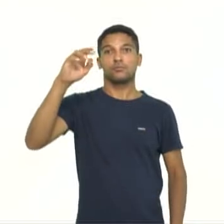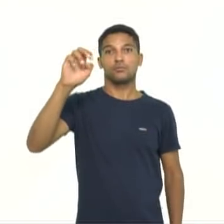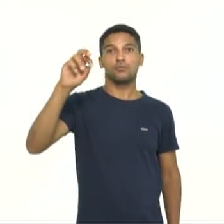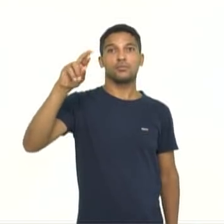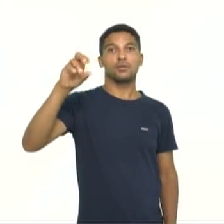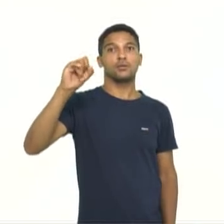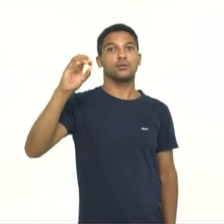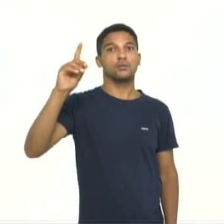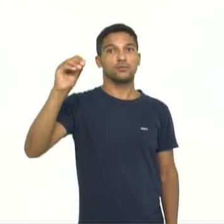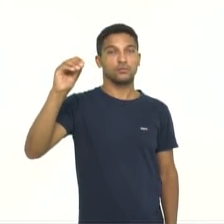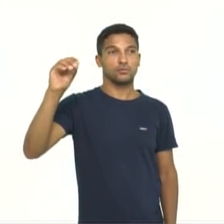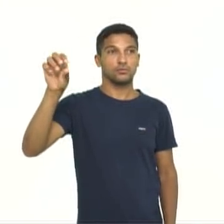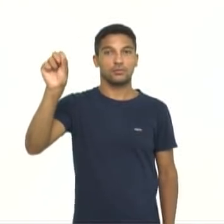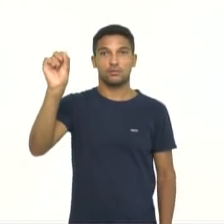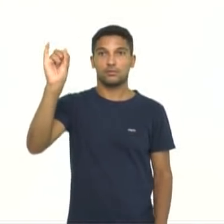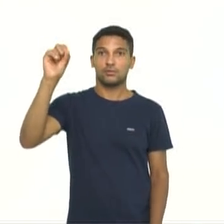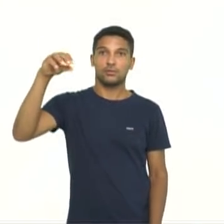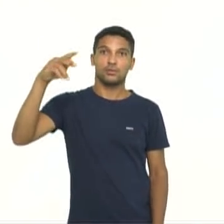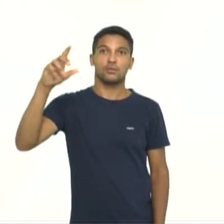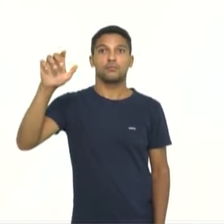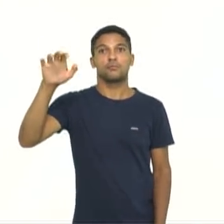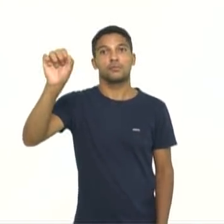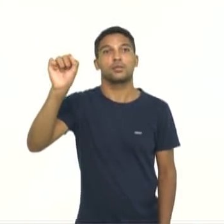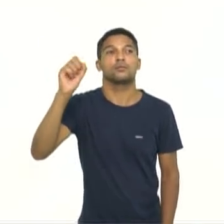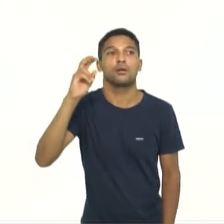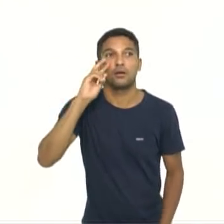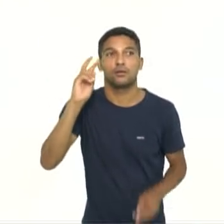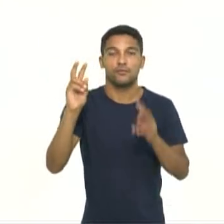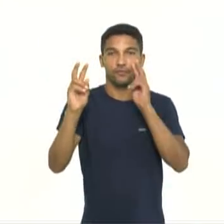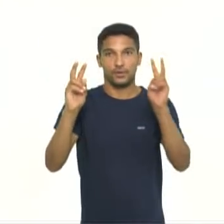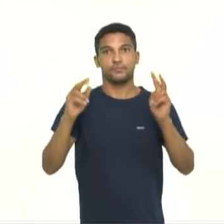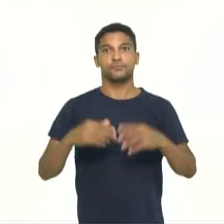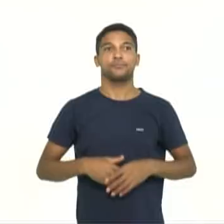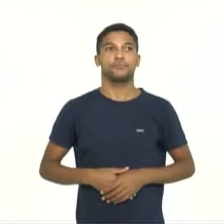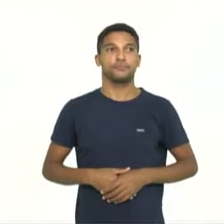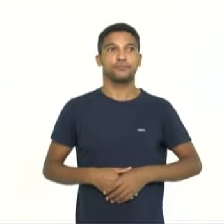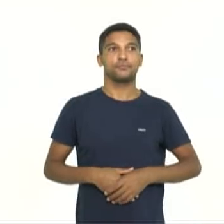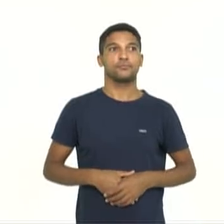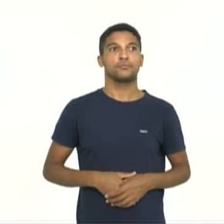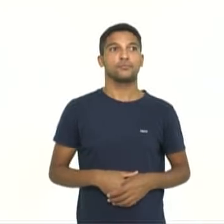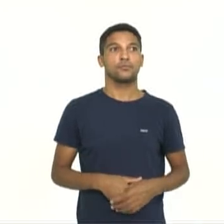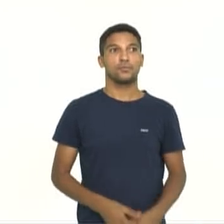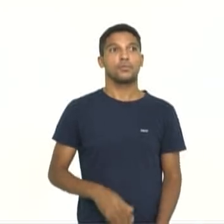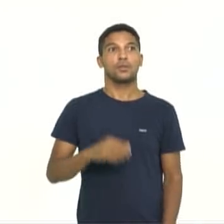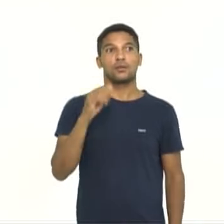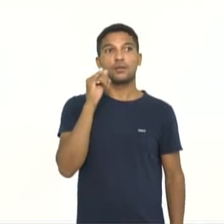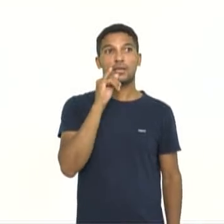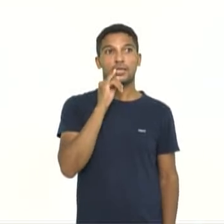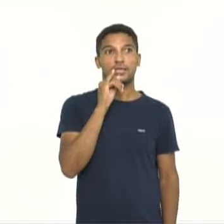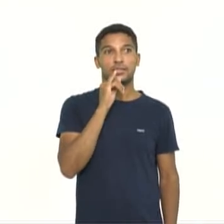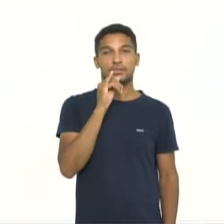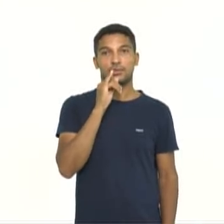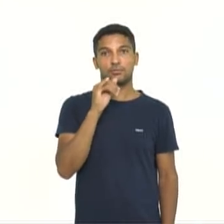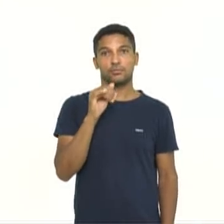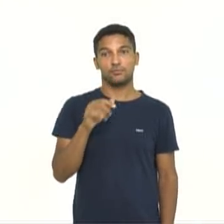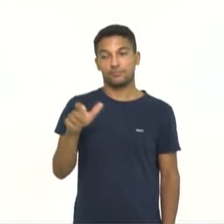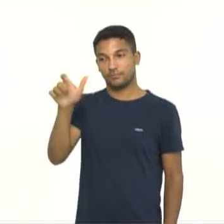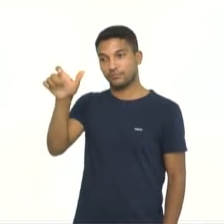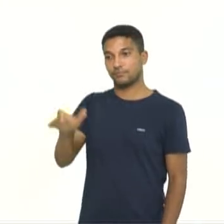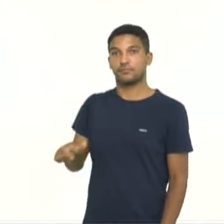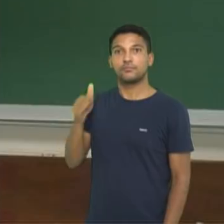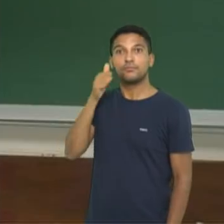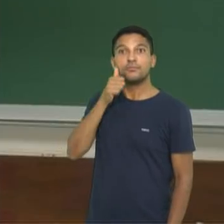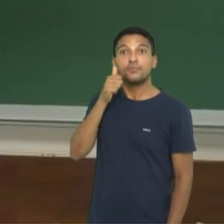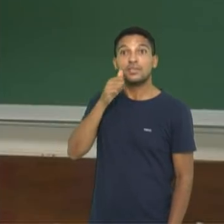absoluta. Exemplos. Ela ainda mantém seu prestígio e esplendor. Então, aqui nós só temos um verbo